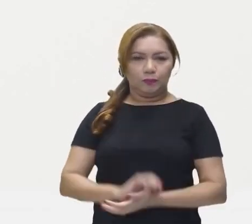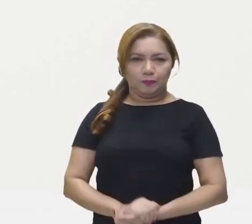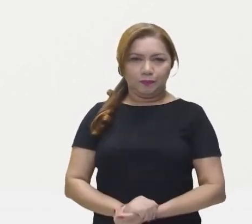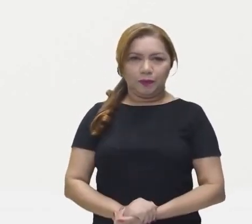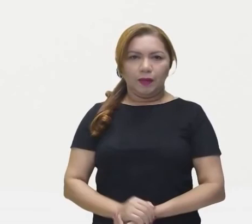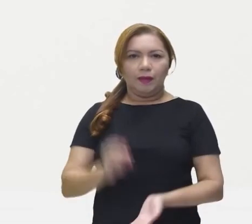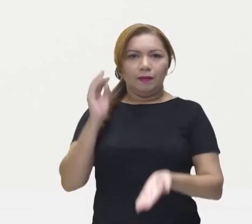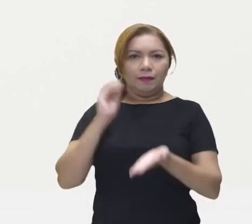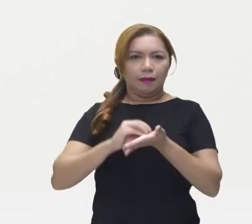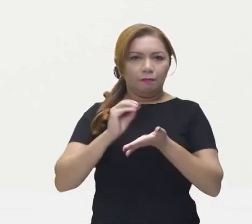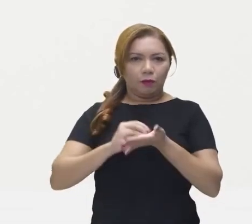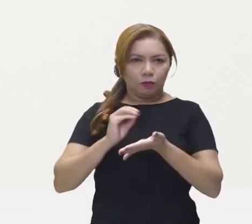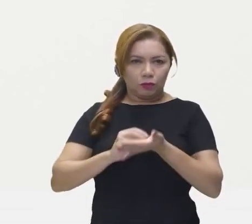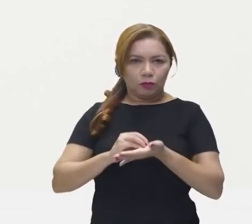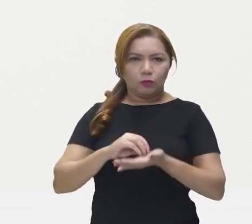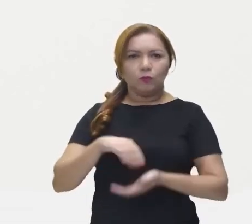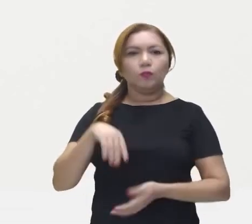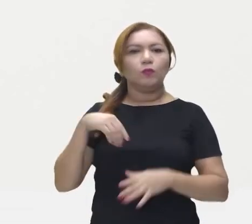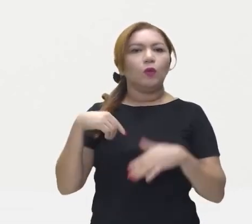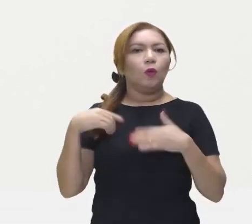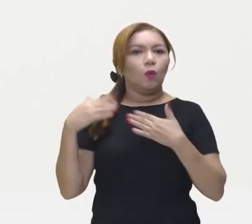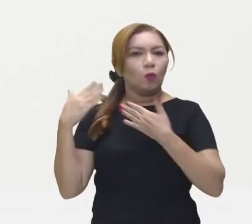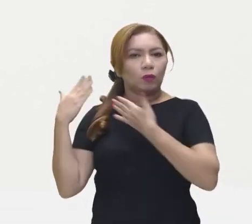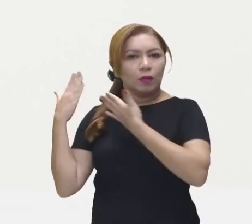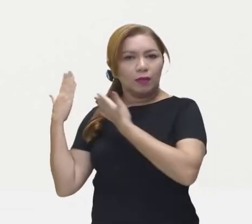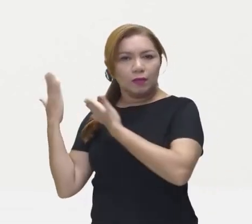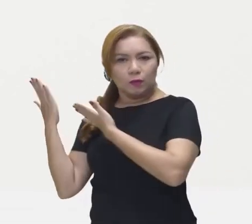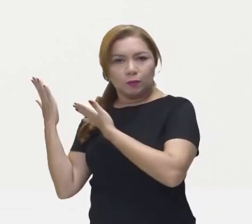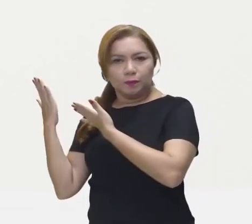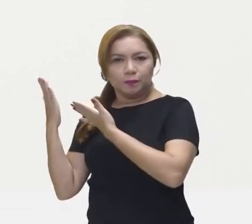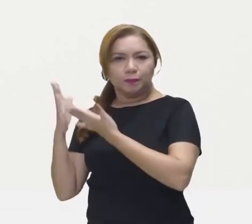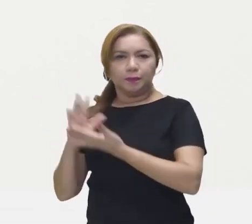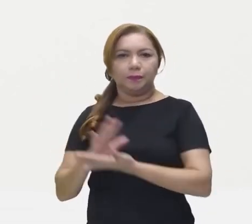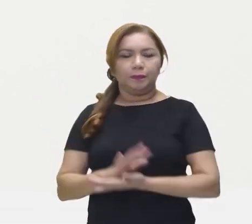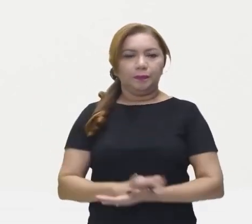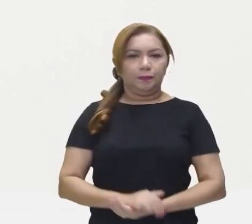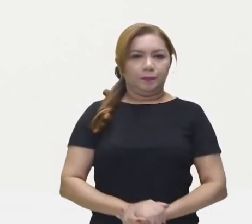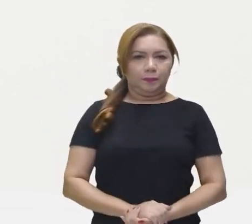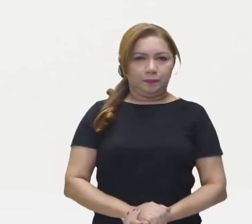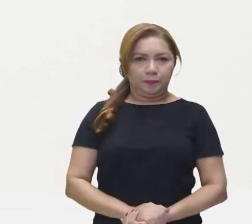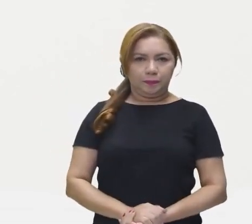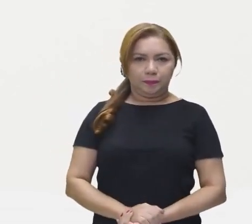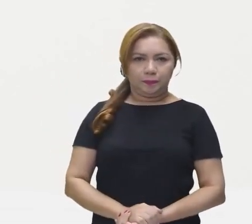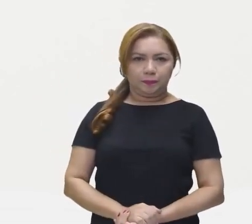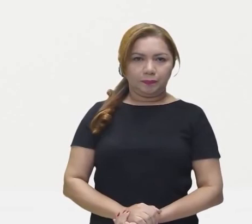Falta essa outra região aqui. Ok?